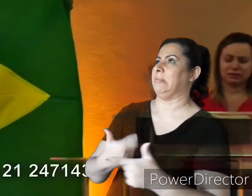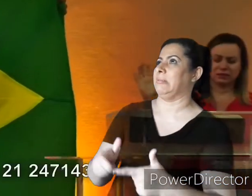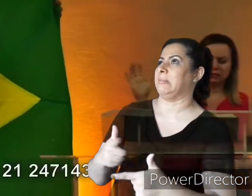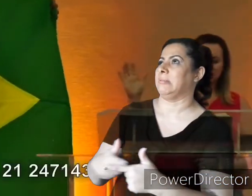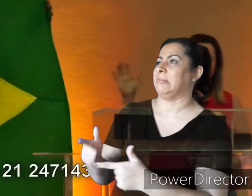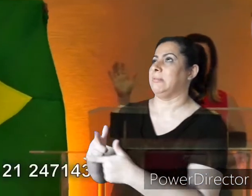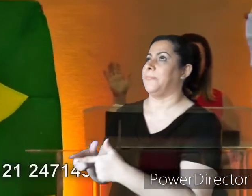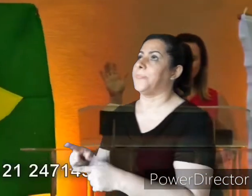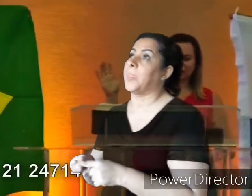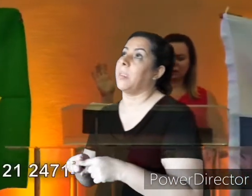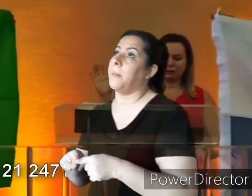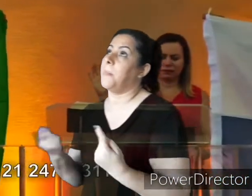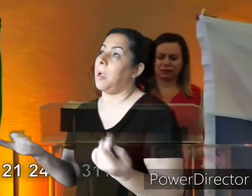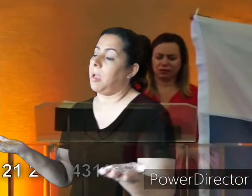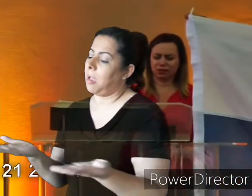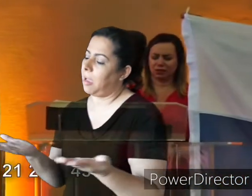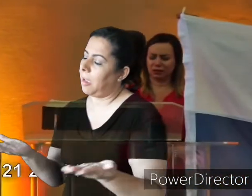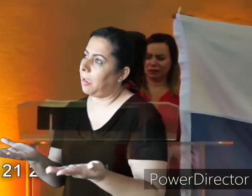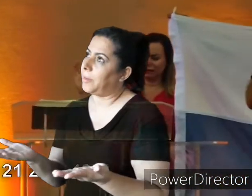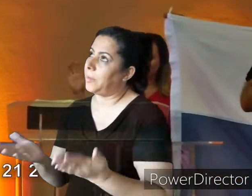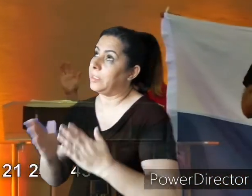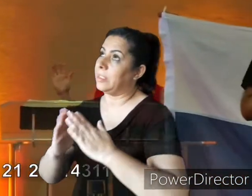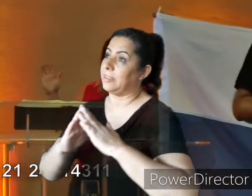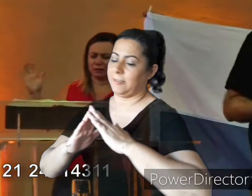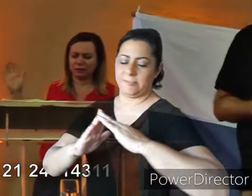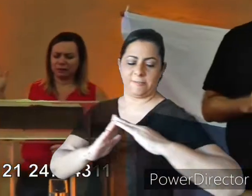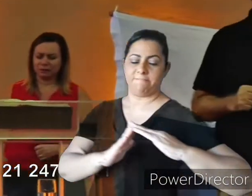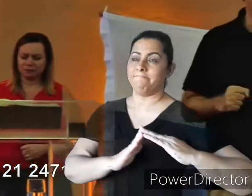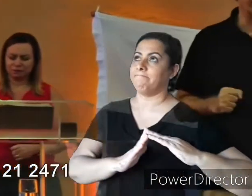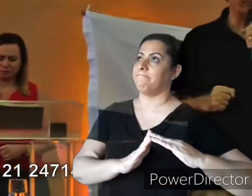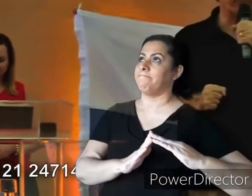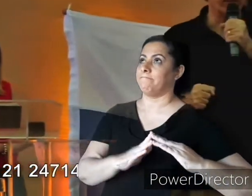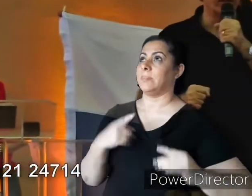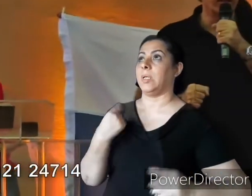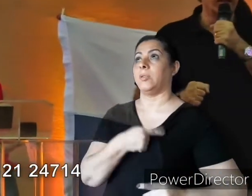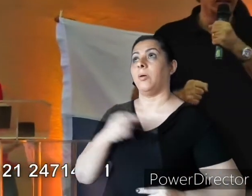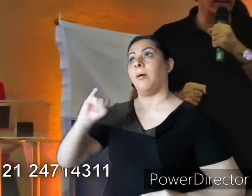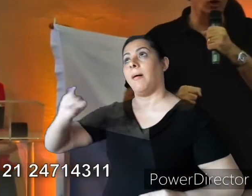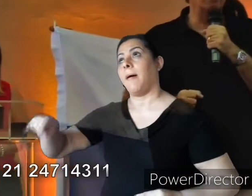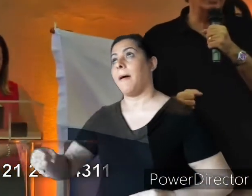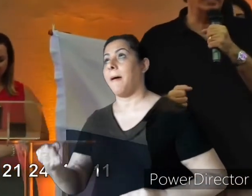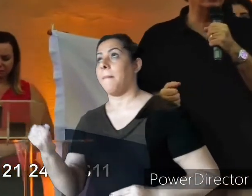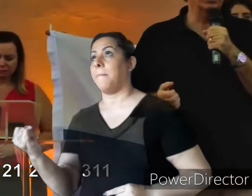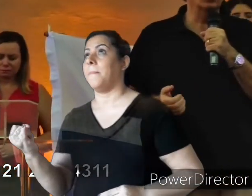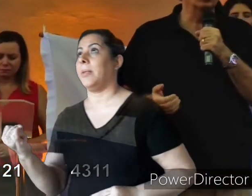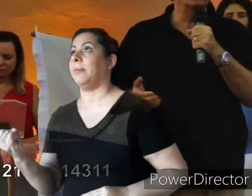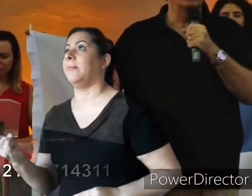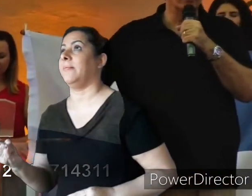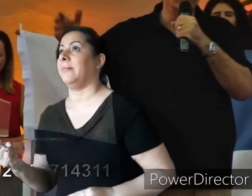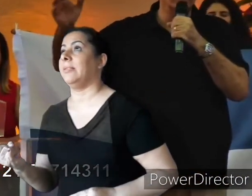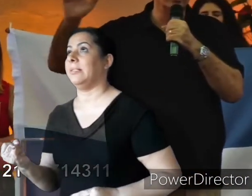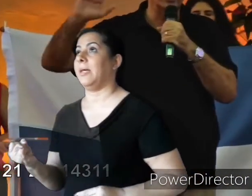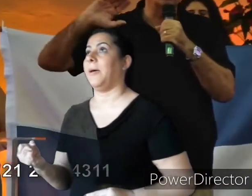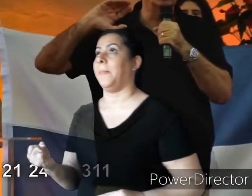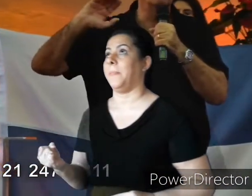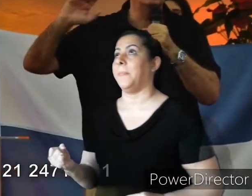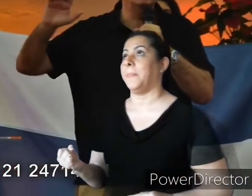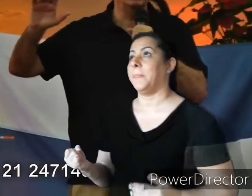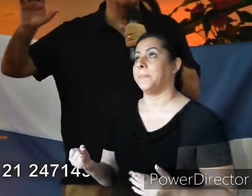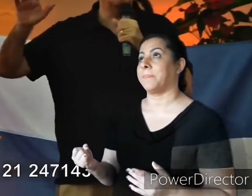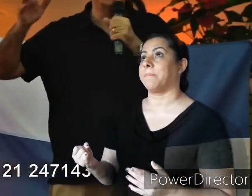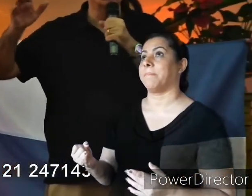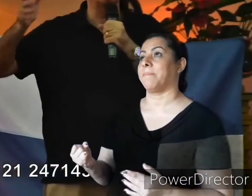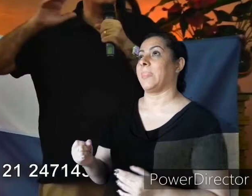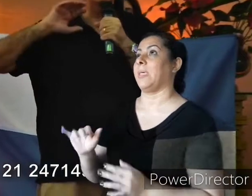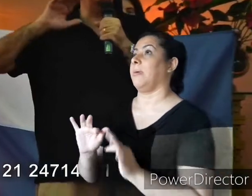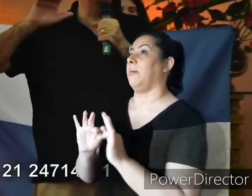em casa, mas queremos voltar também para a Tua casa. Senhor, opera, Senhor, na